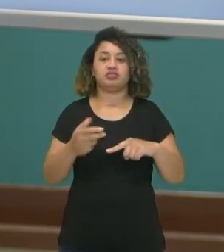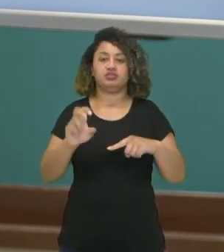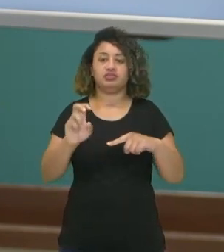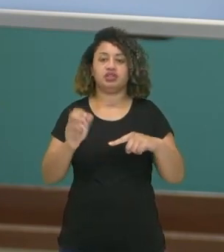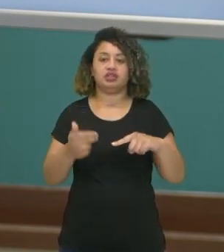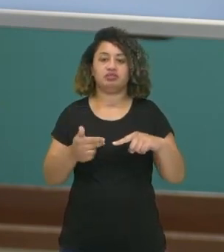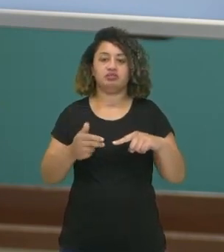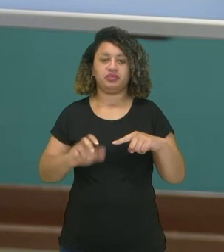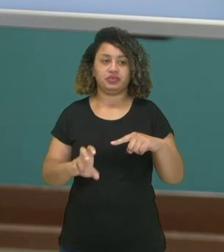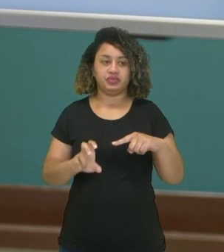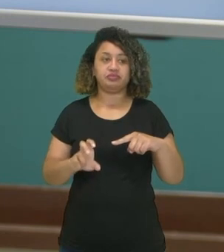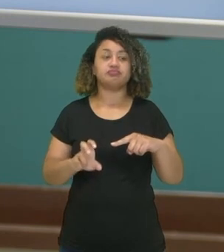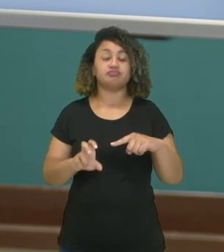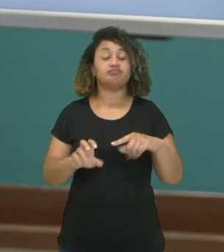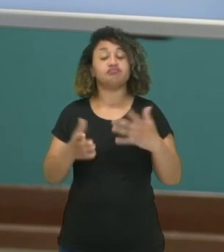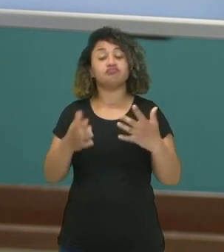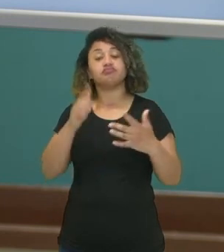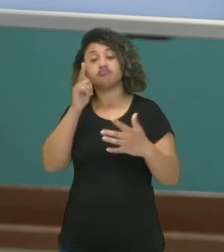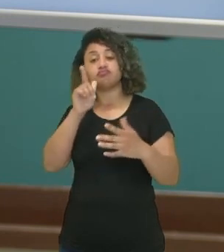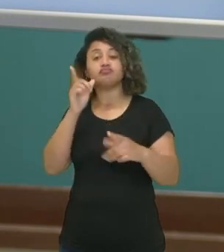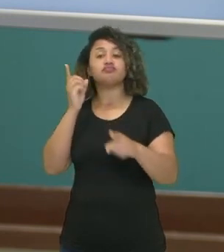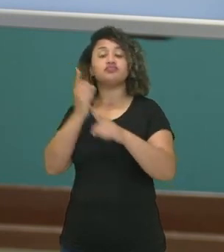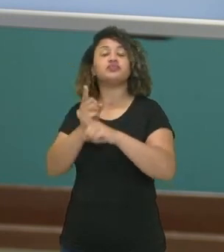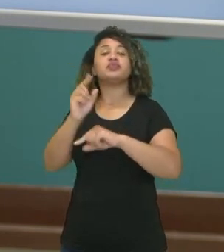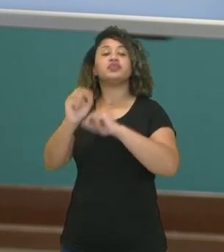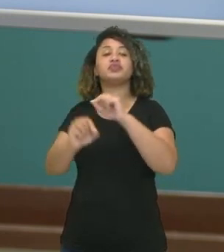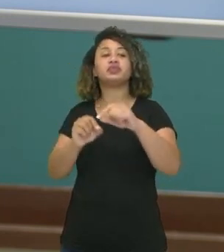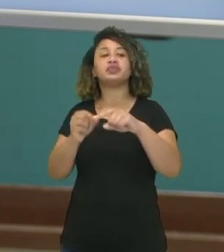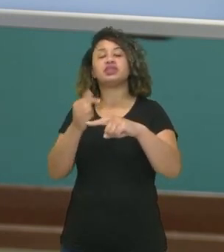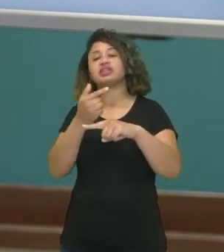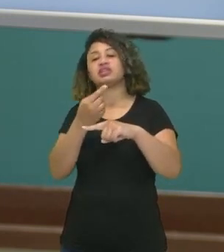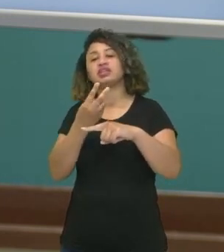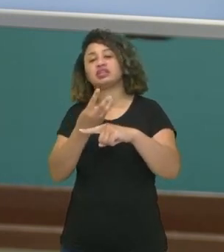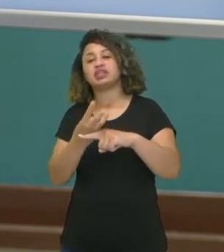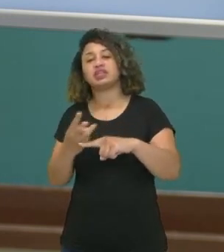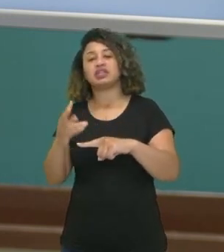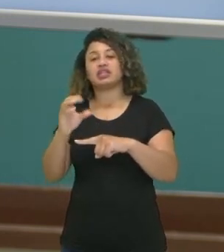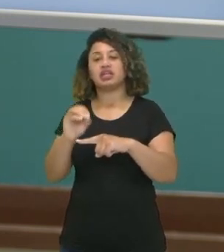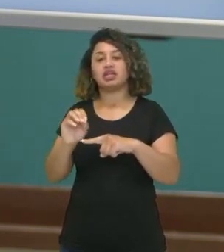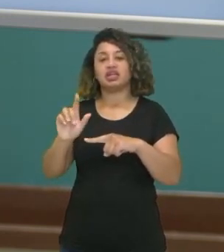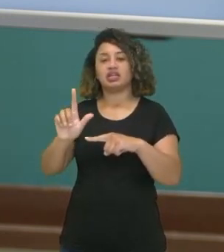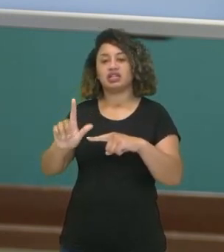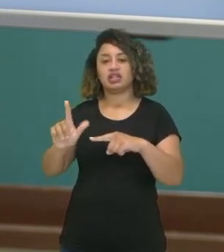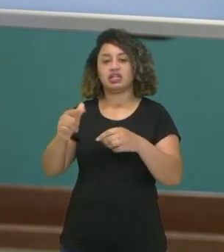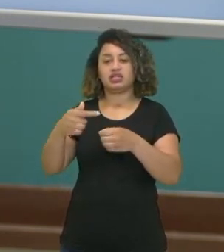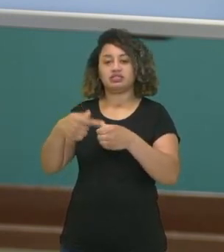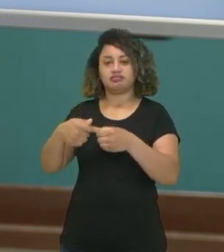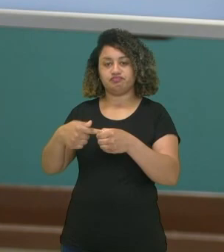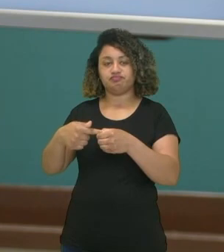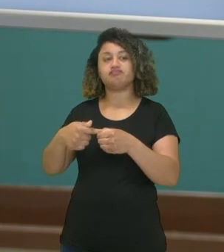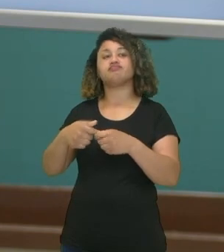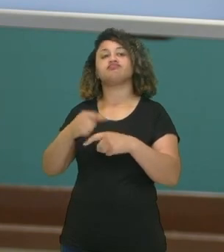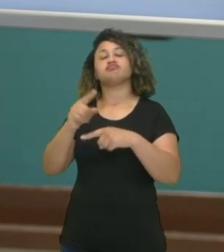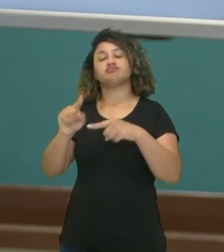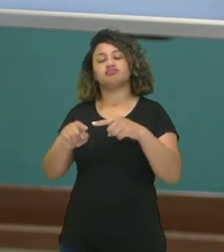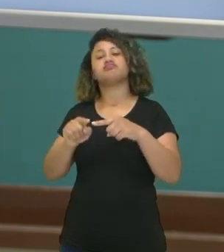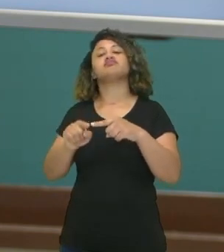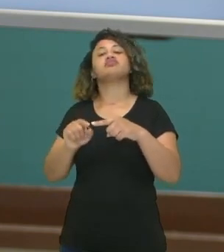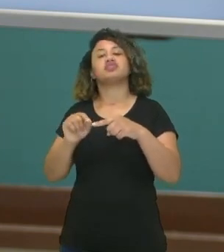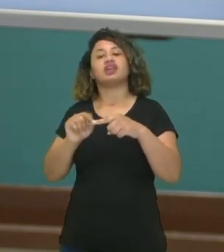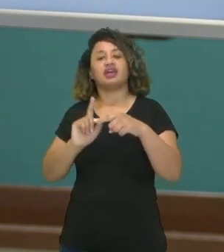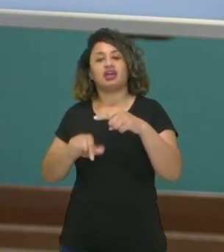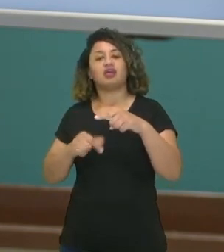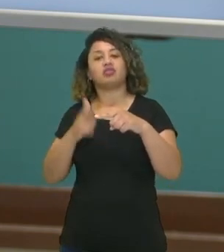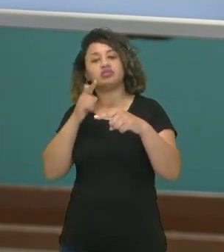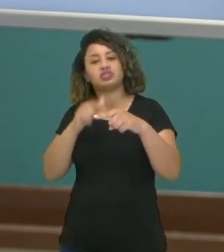as duas grandezas por 15, olha só, eu chego à conclusão de que com 30 litros de